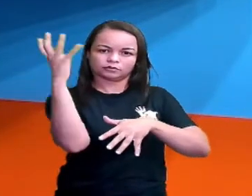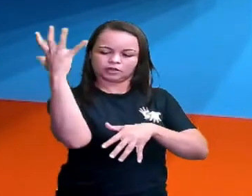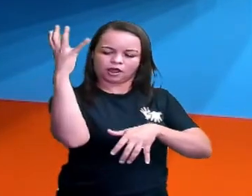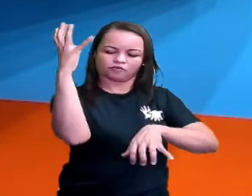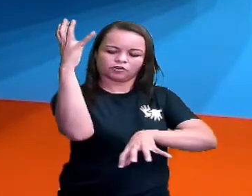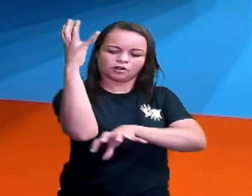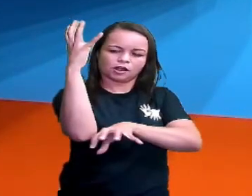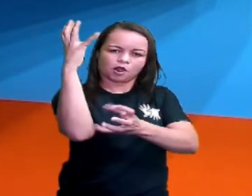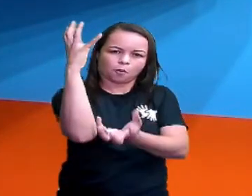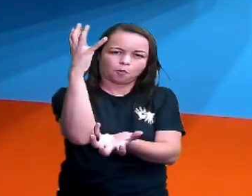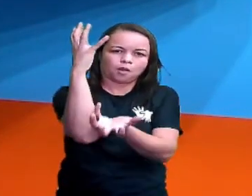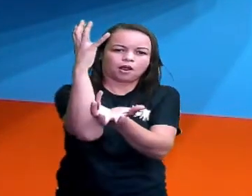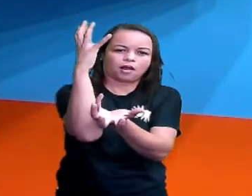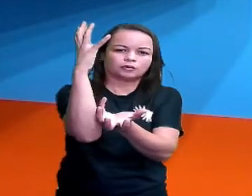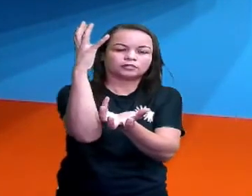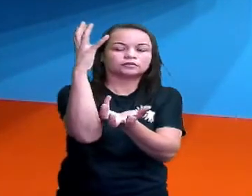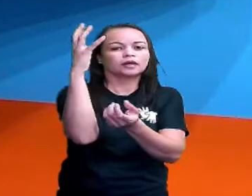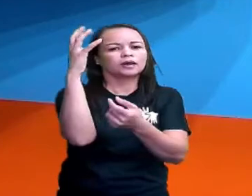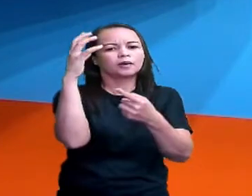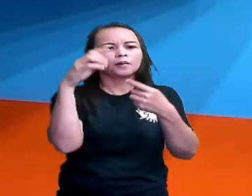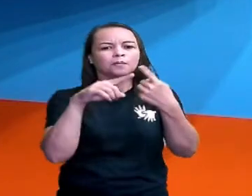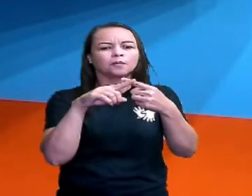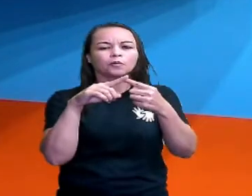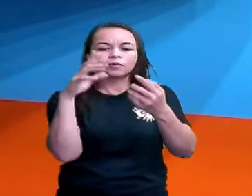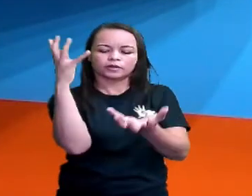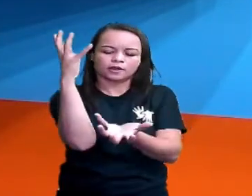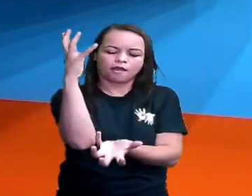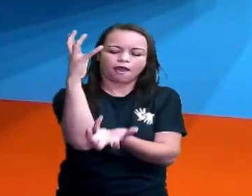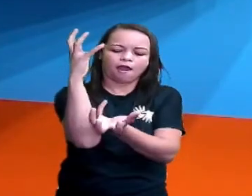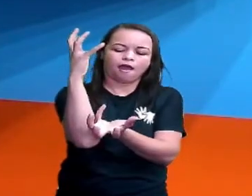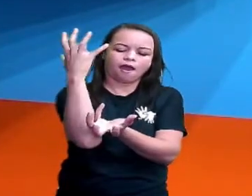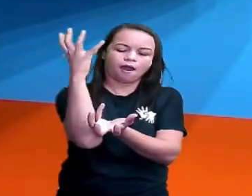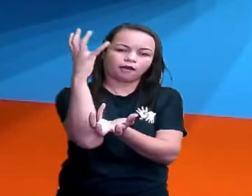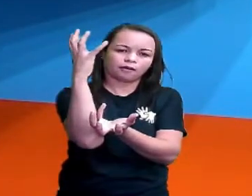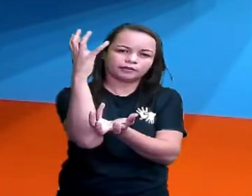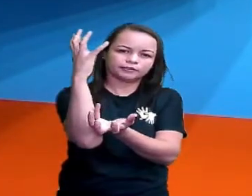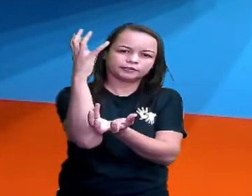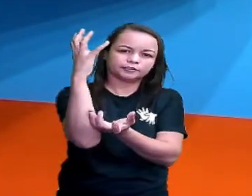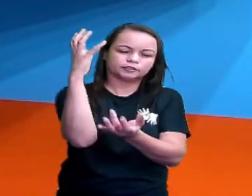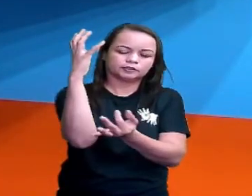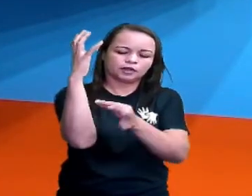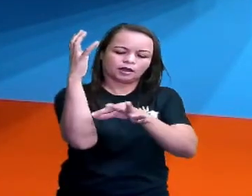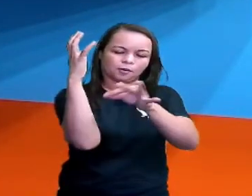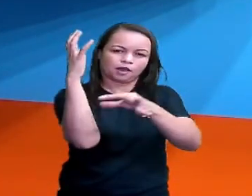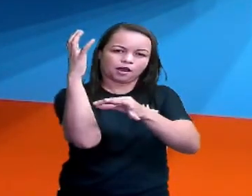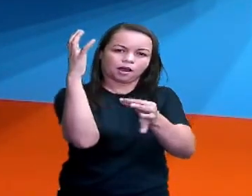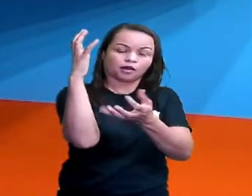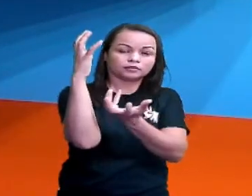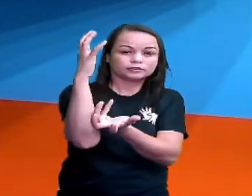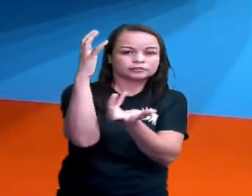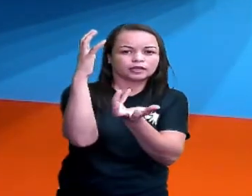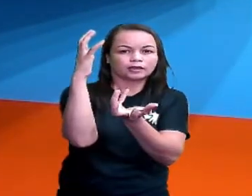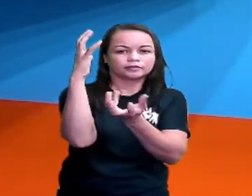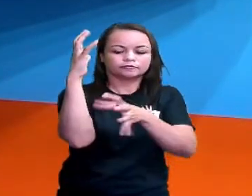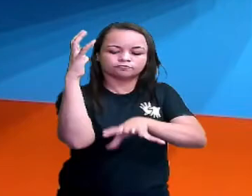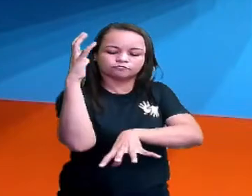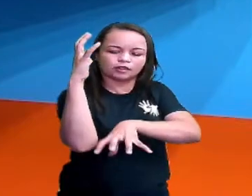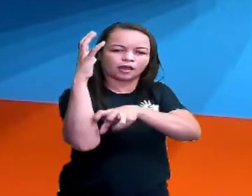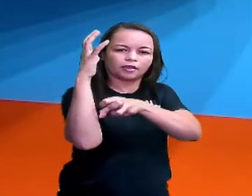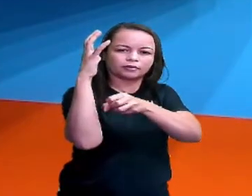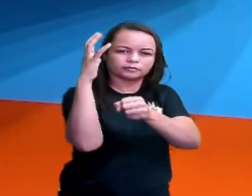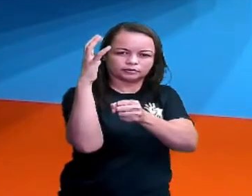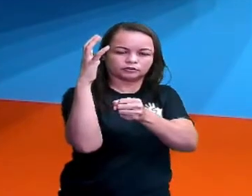possuem raízes aéreas, justamente para que essas raízes possibilitem a essas plantas retirarem